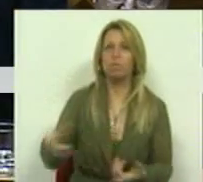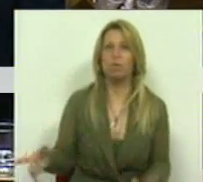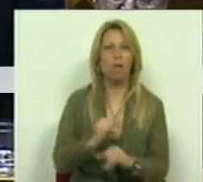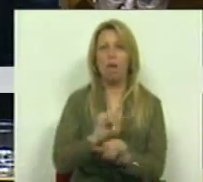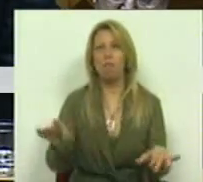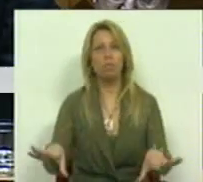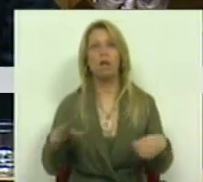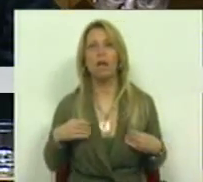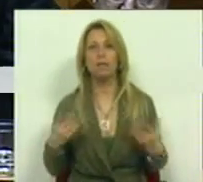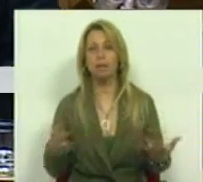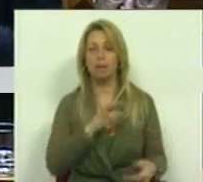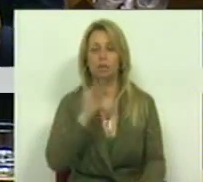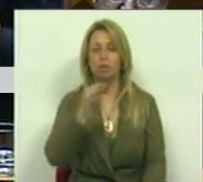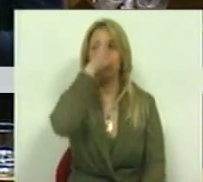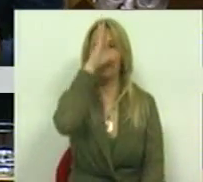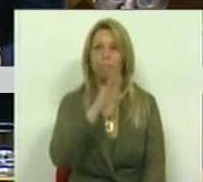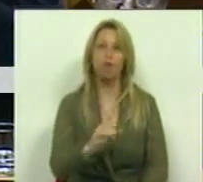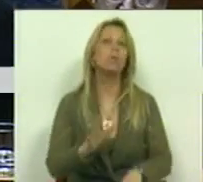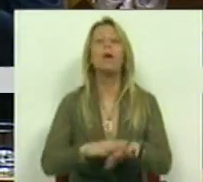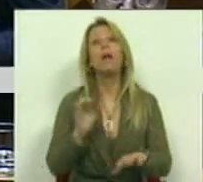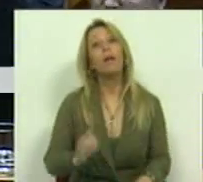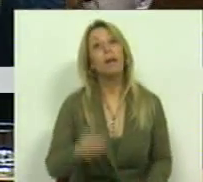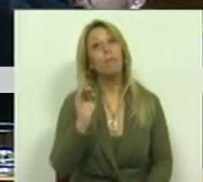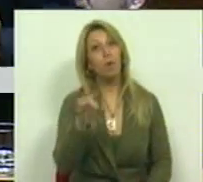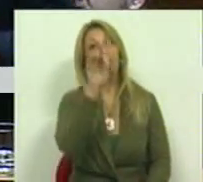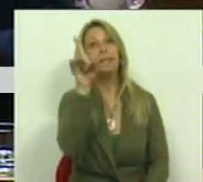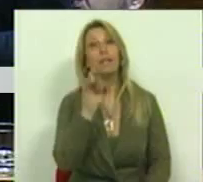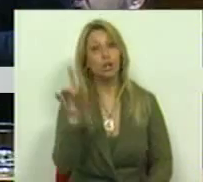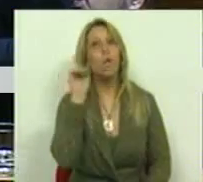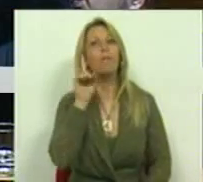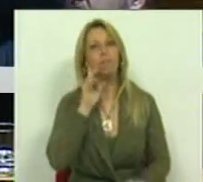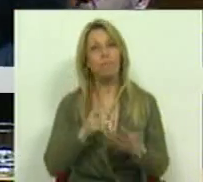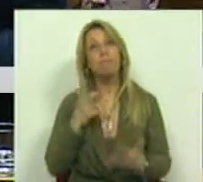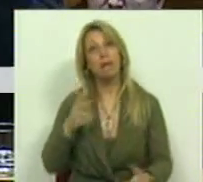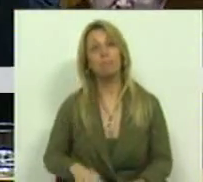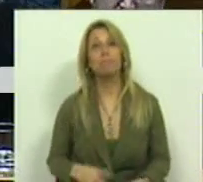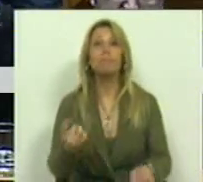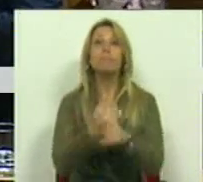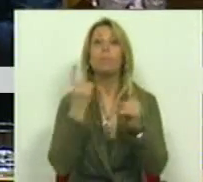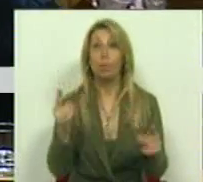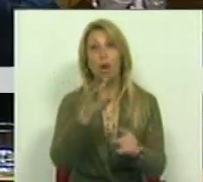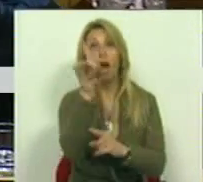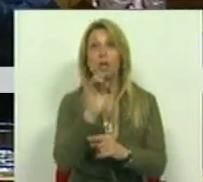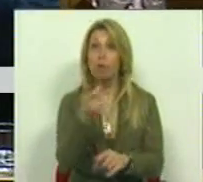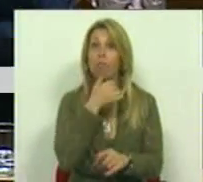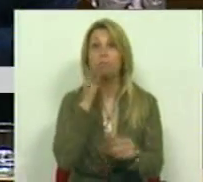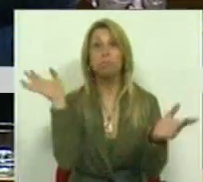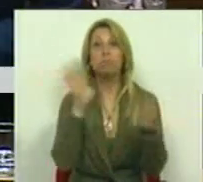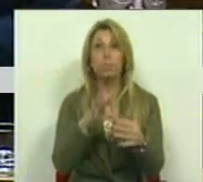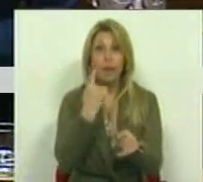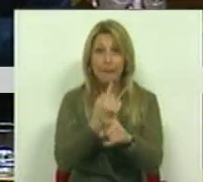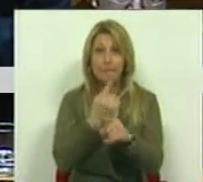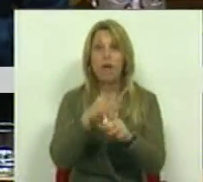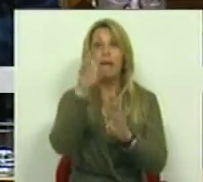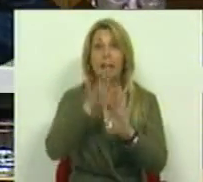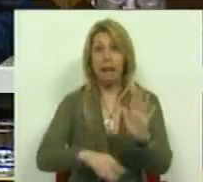Sr. Primeiro-Ministro. E por isso mesmo é que esta questão é tão importante, porque é uma questão decisiva até para as